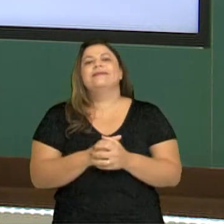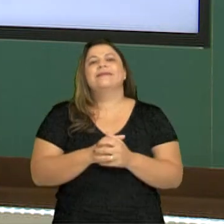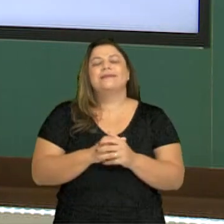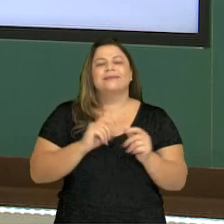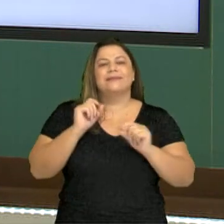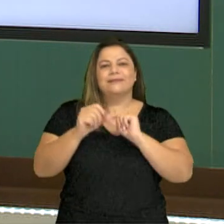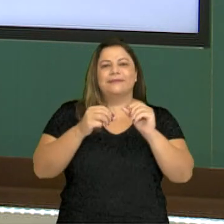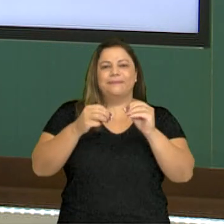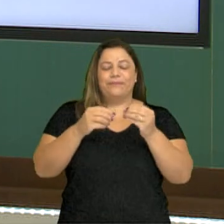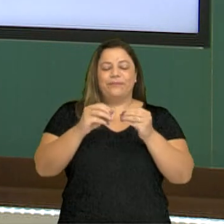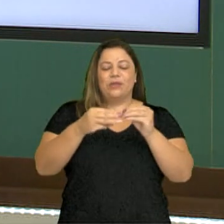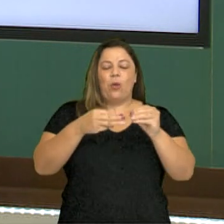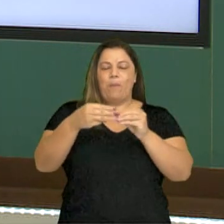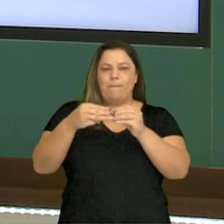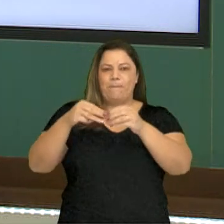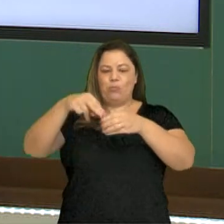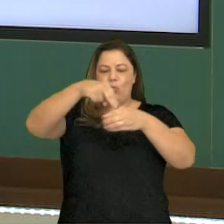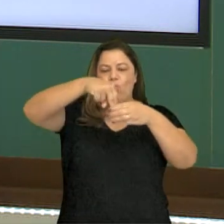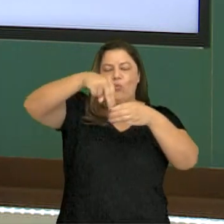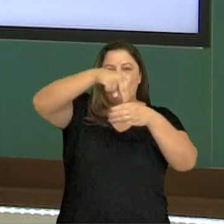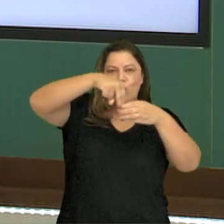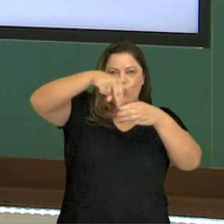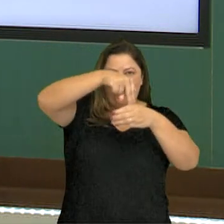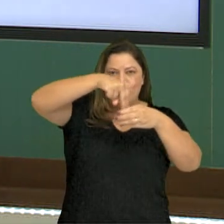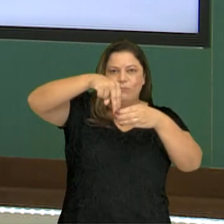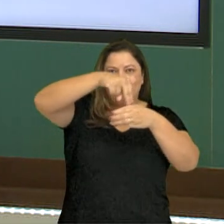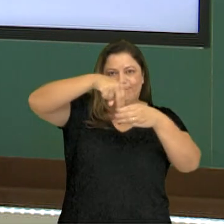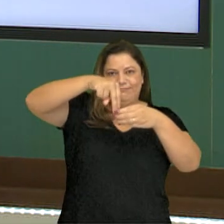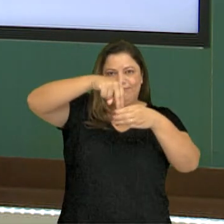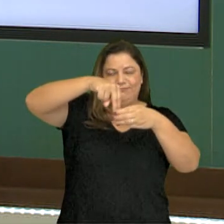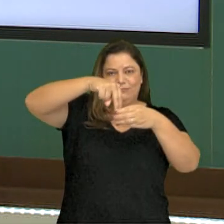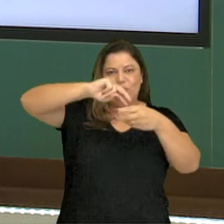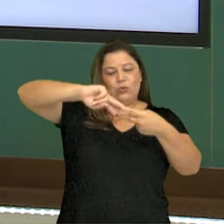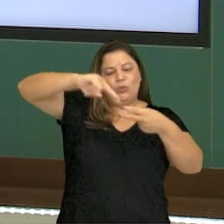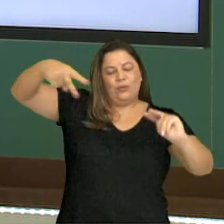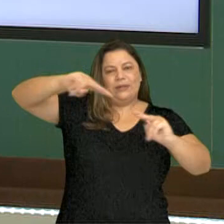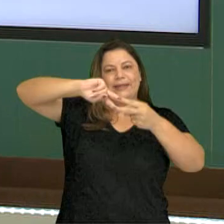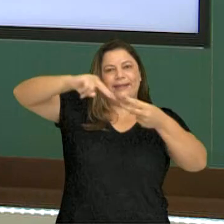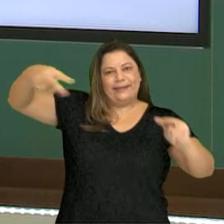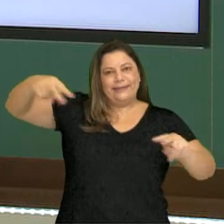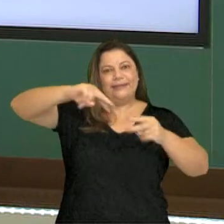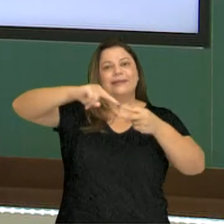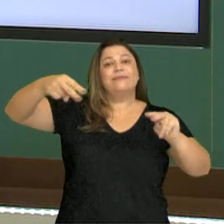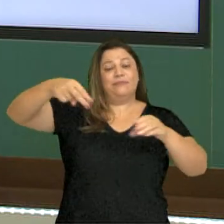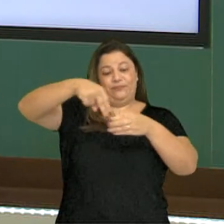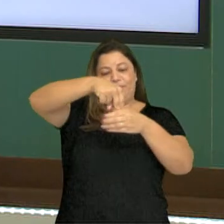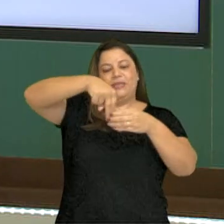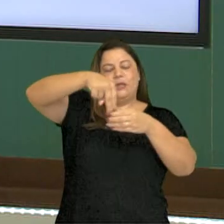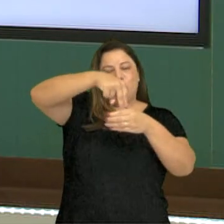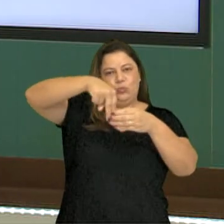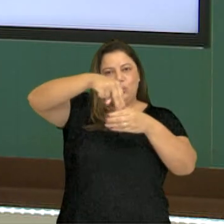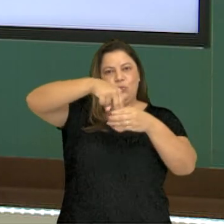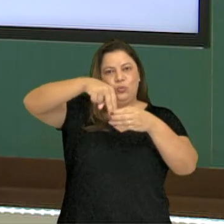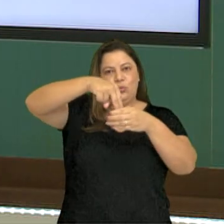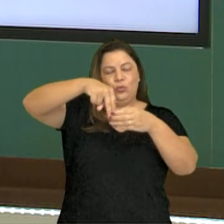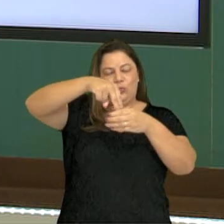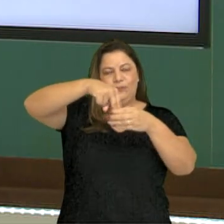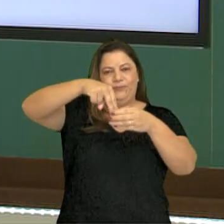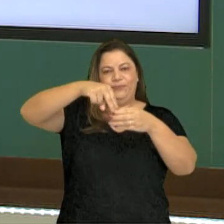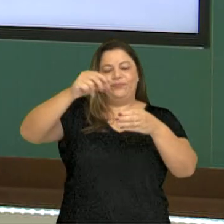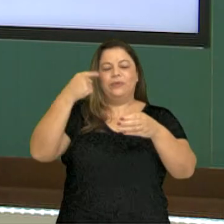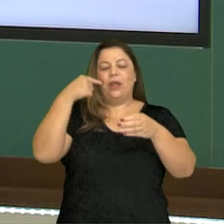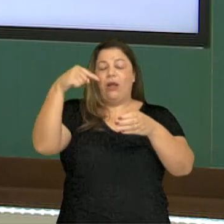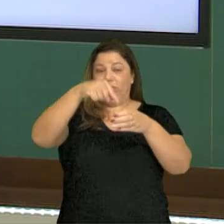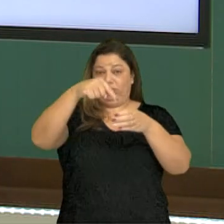uma membrana nuclear que envolve o material genético. Ou seja, uma célula com núcleo apresenta uma membrana